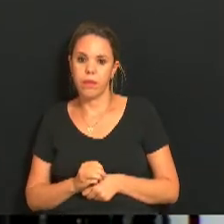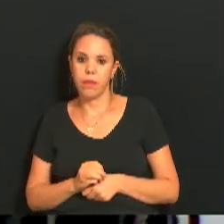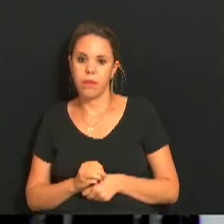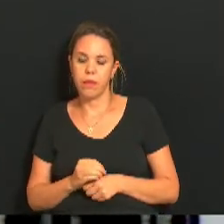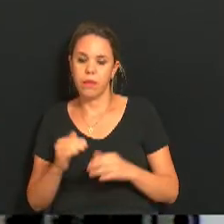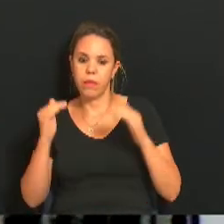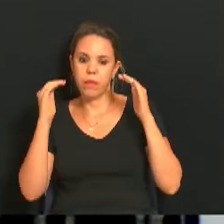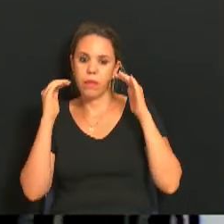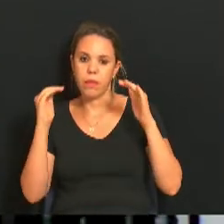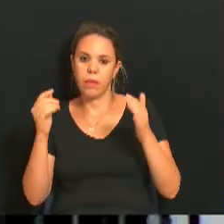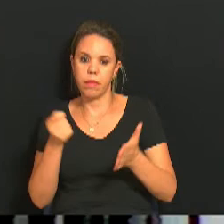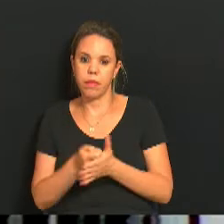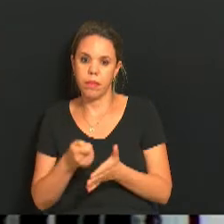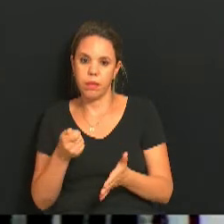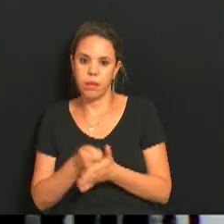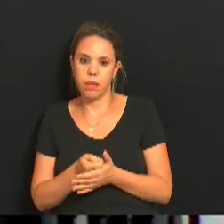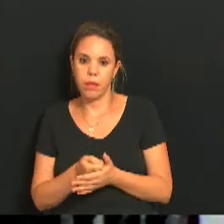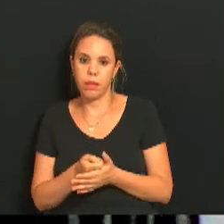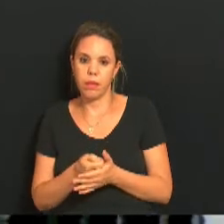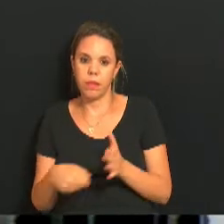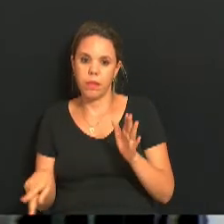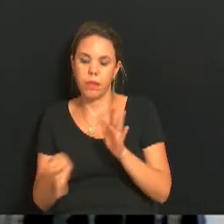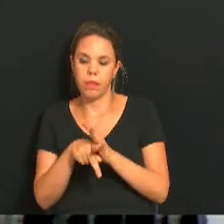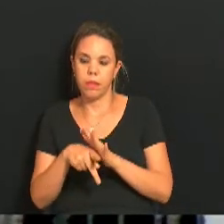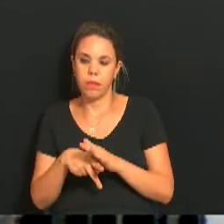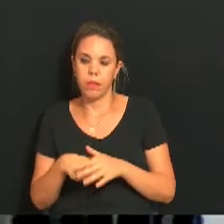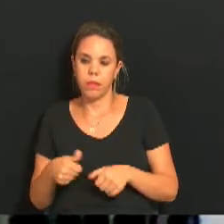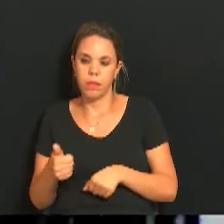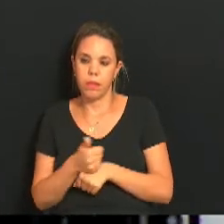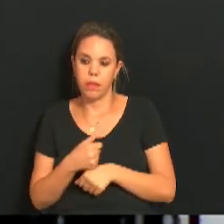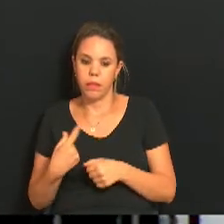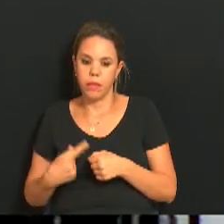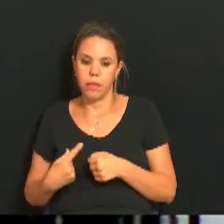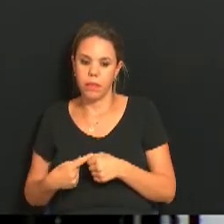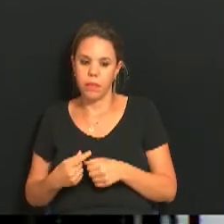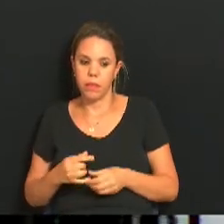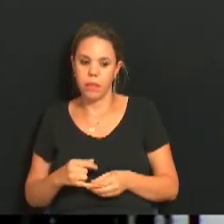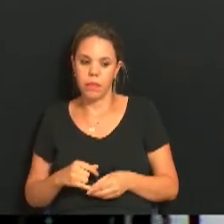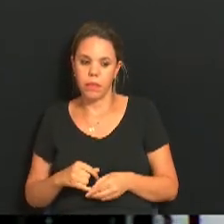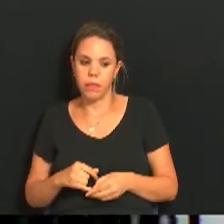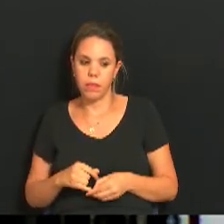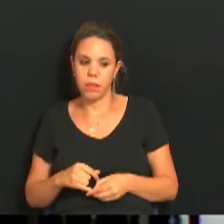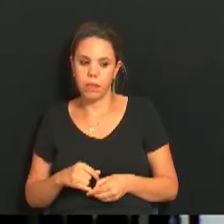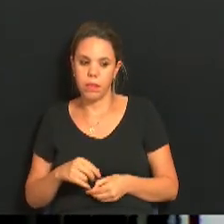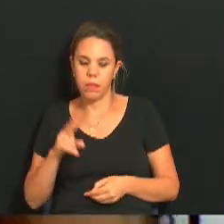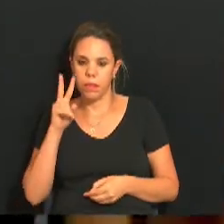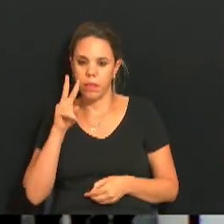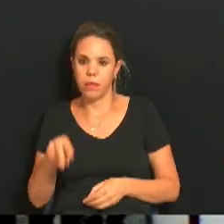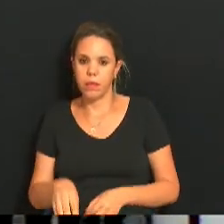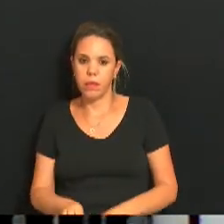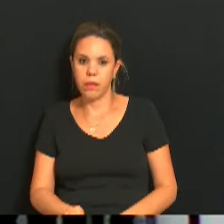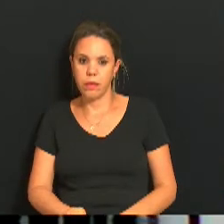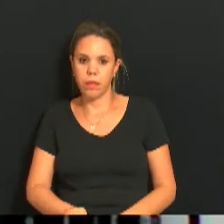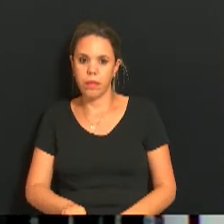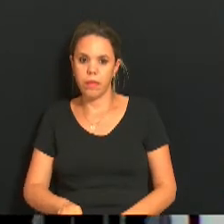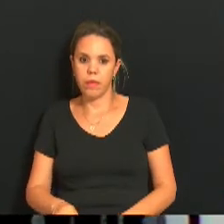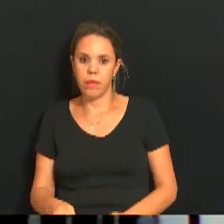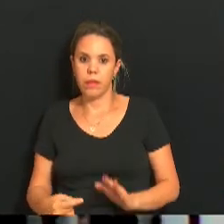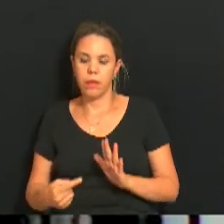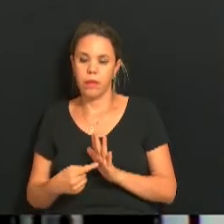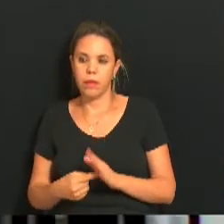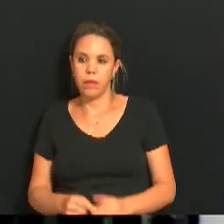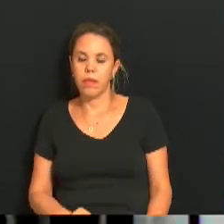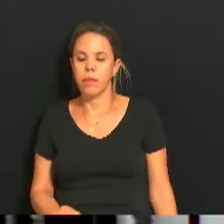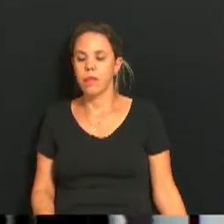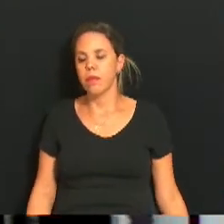cumprimento de exigência da própria seção da área para o município vocês vão ver aquilo que eu vou mostrar né a